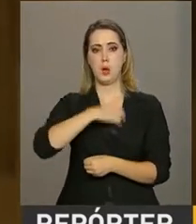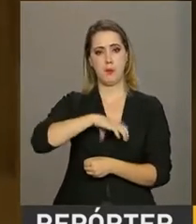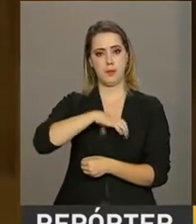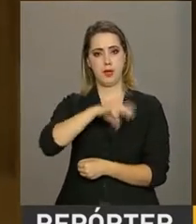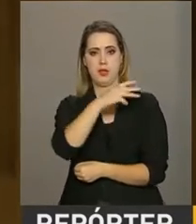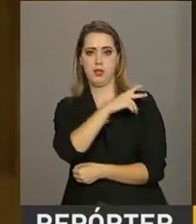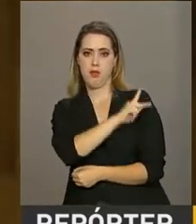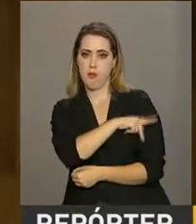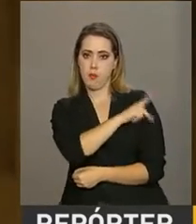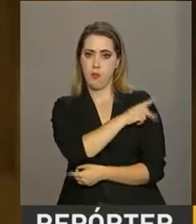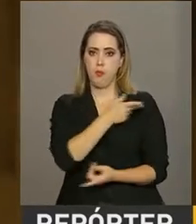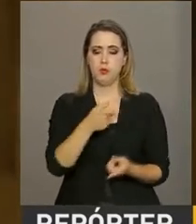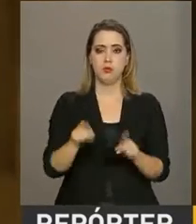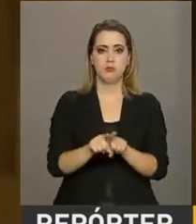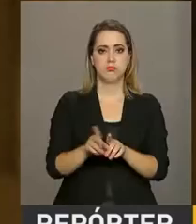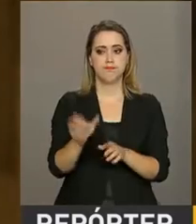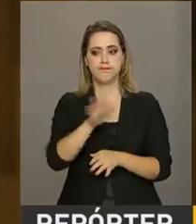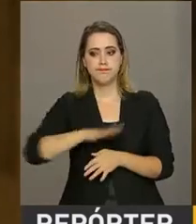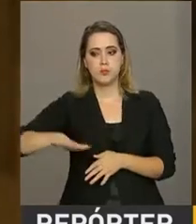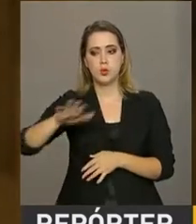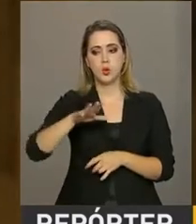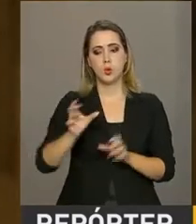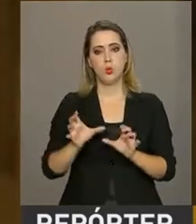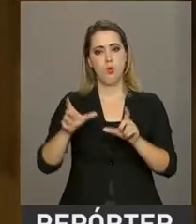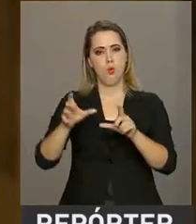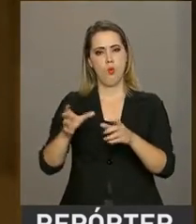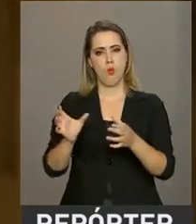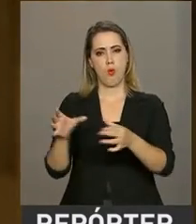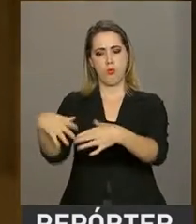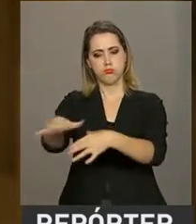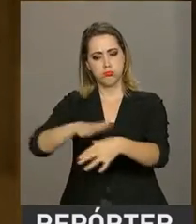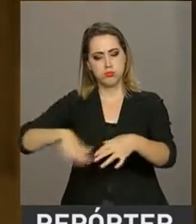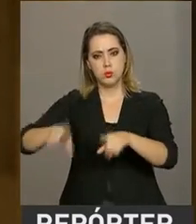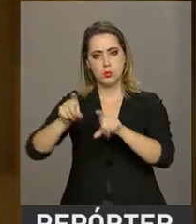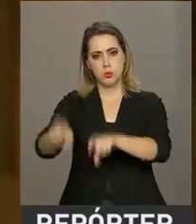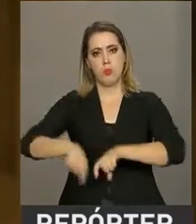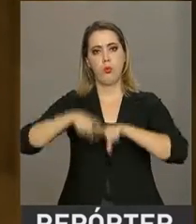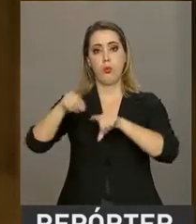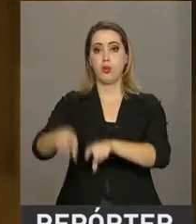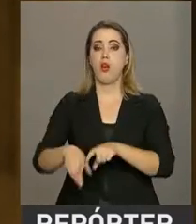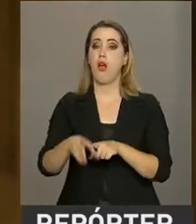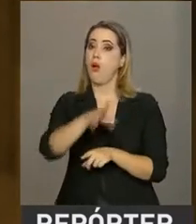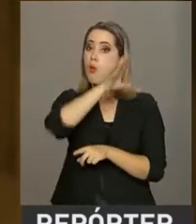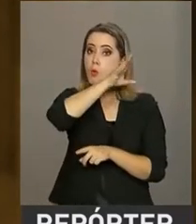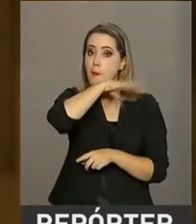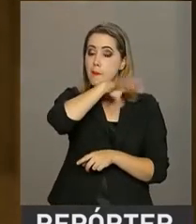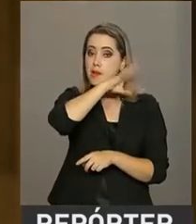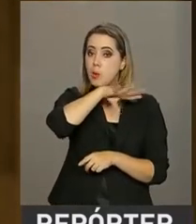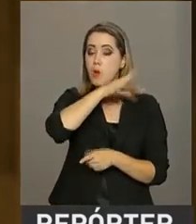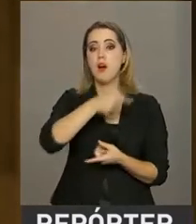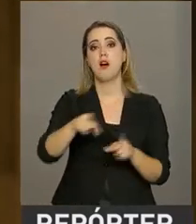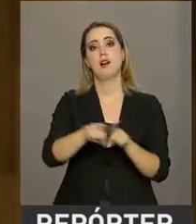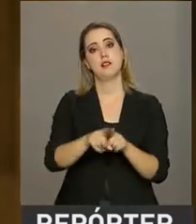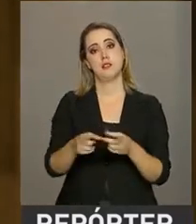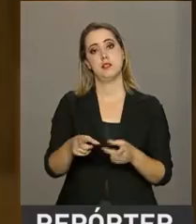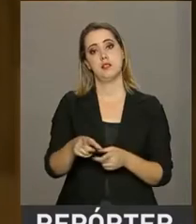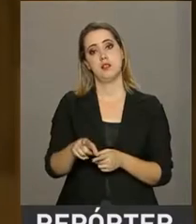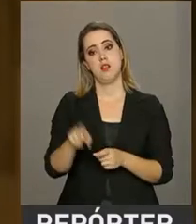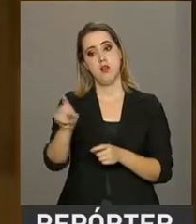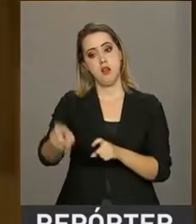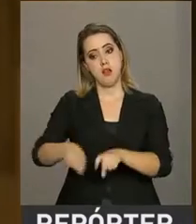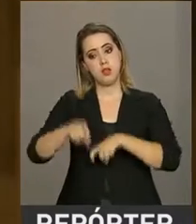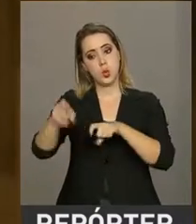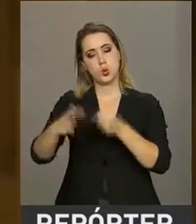escravo é mais encontrado no meio rural mesmo atividade pecuária atividade de agricultura de cakoff